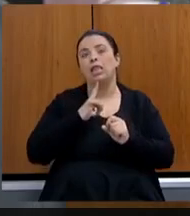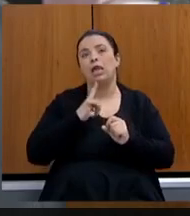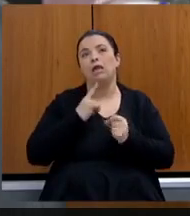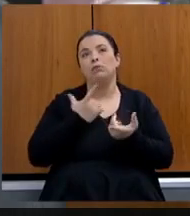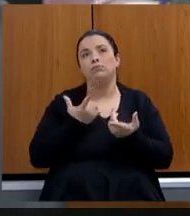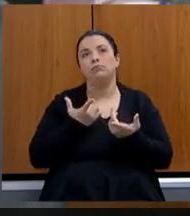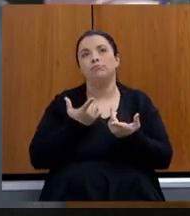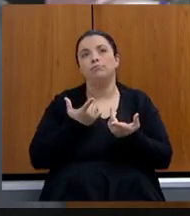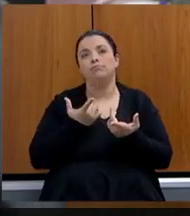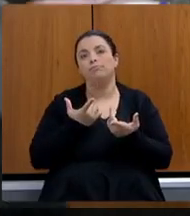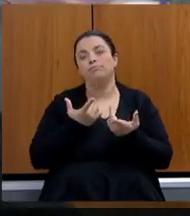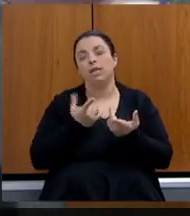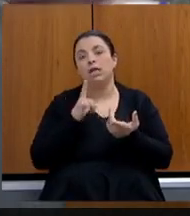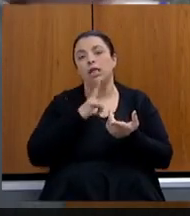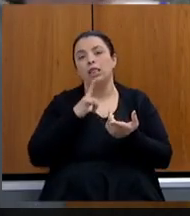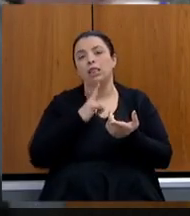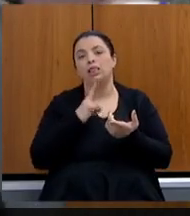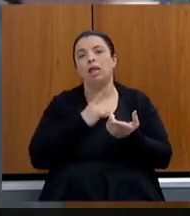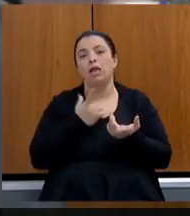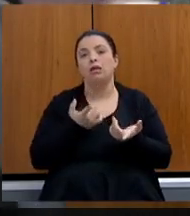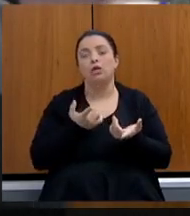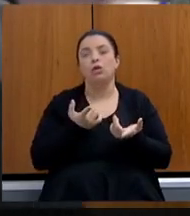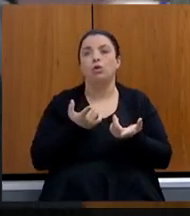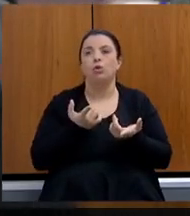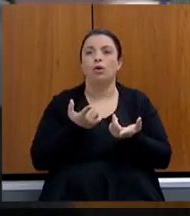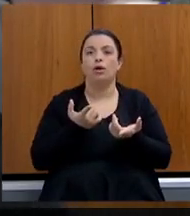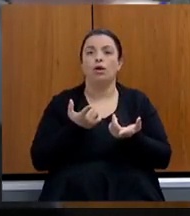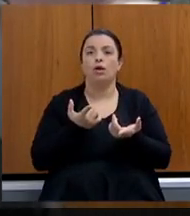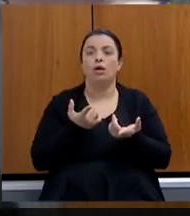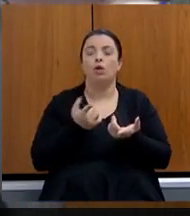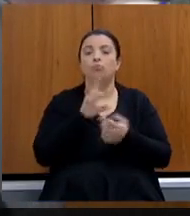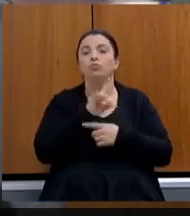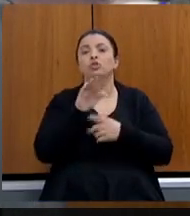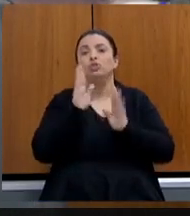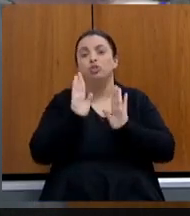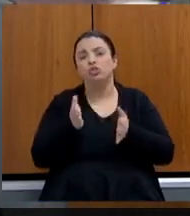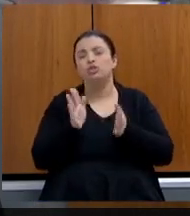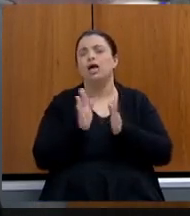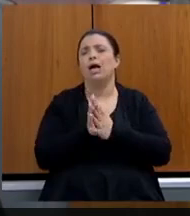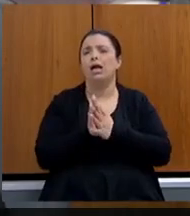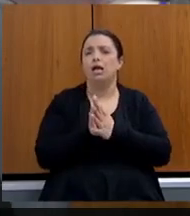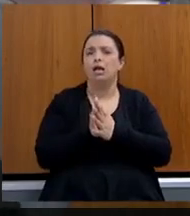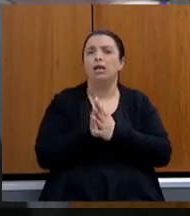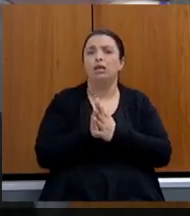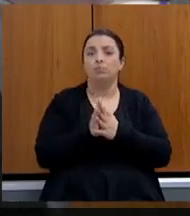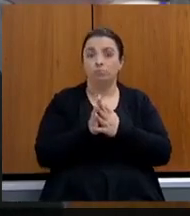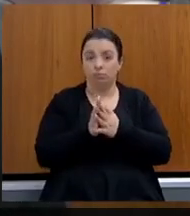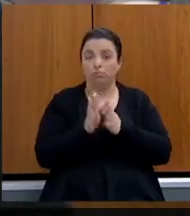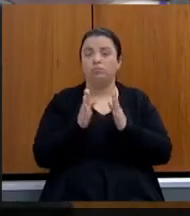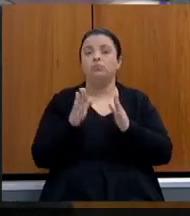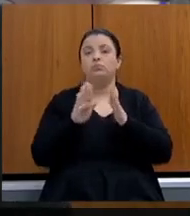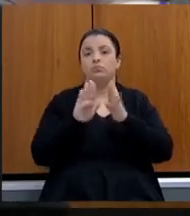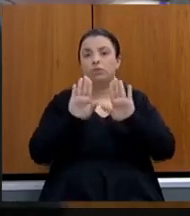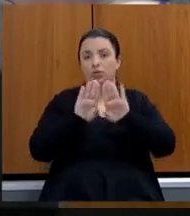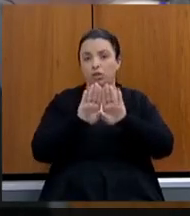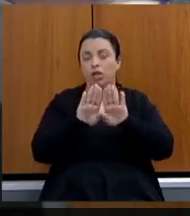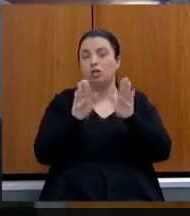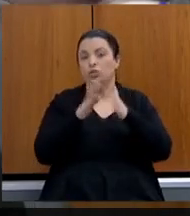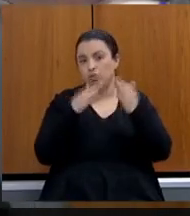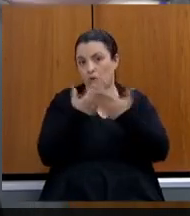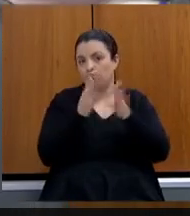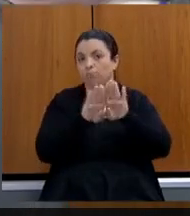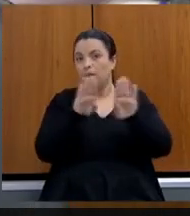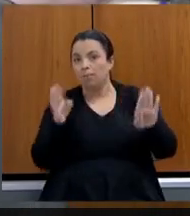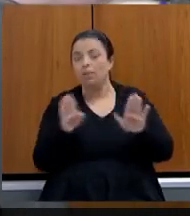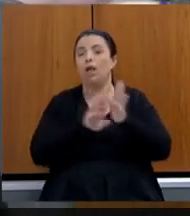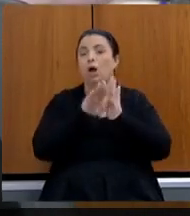de situações de condições para funcionamento das escolas em Honda vermelha seria apenas no momento